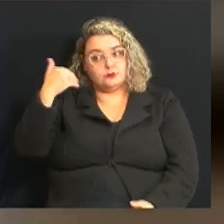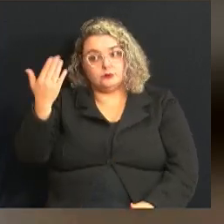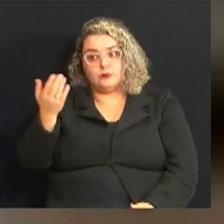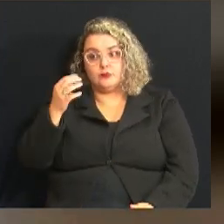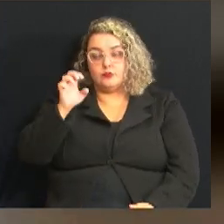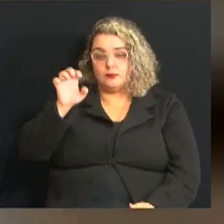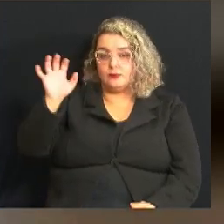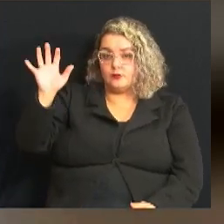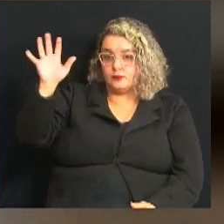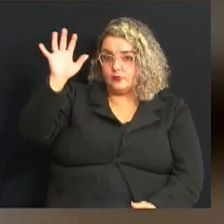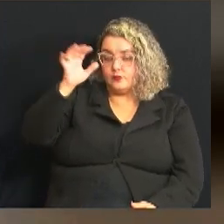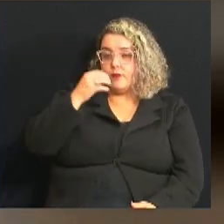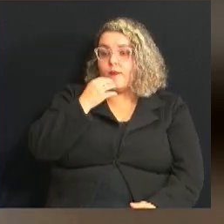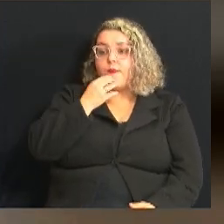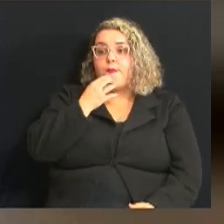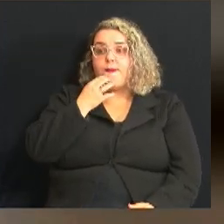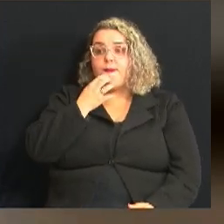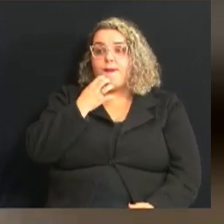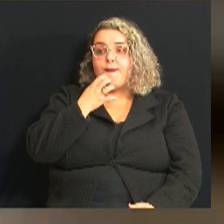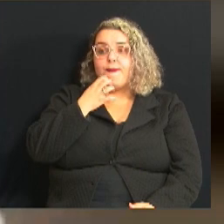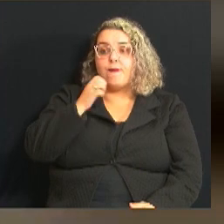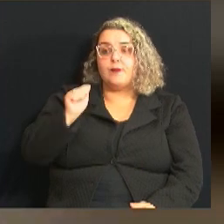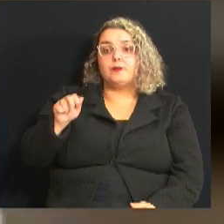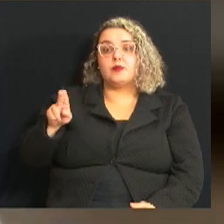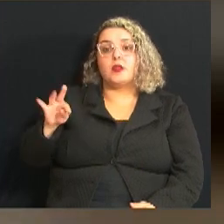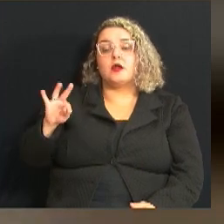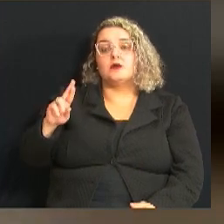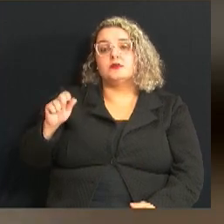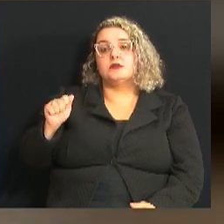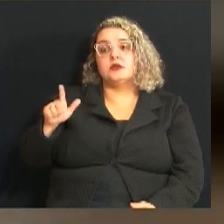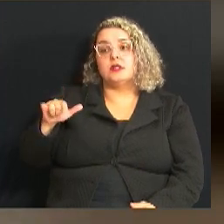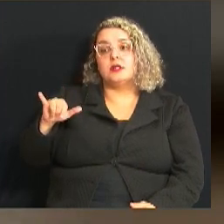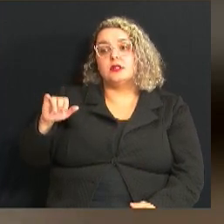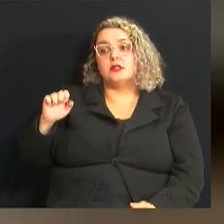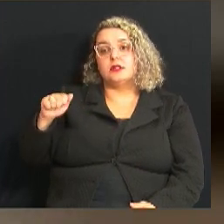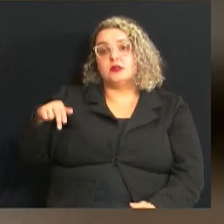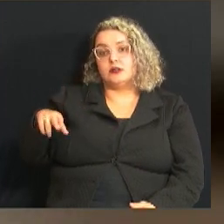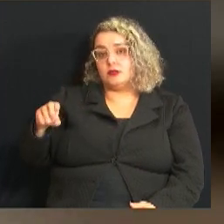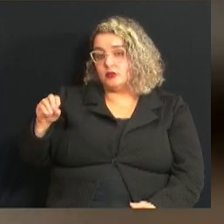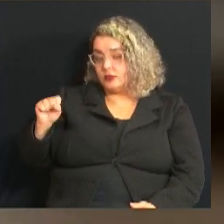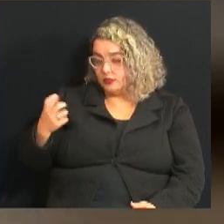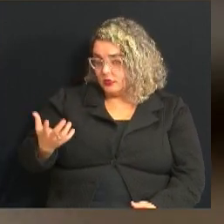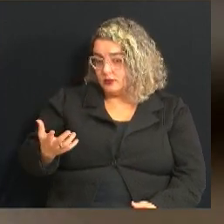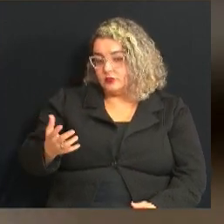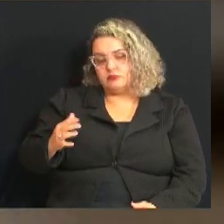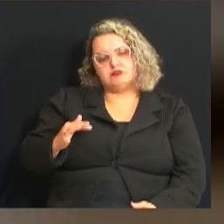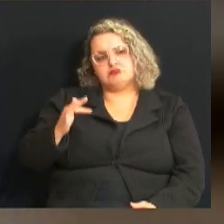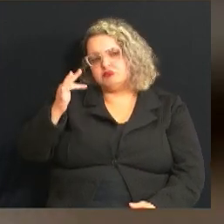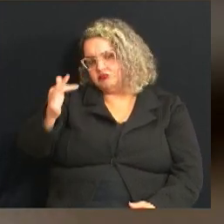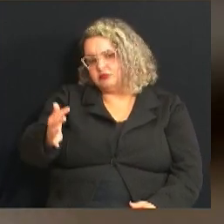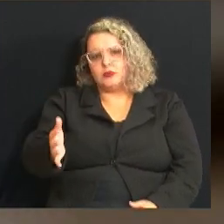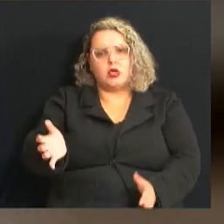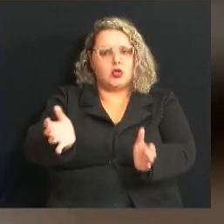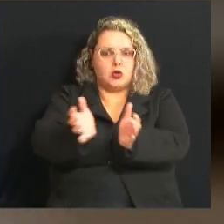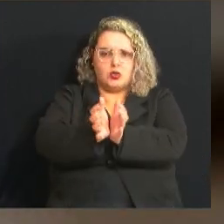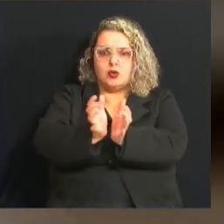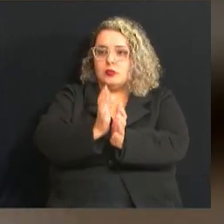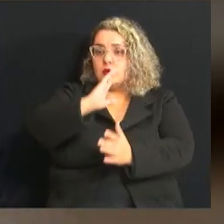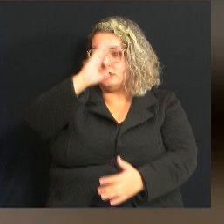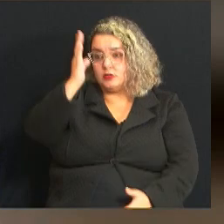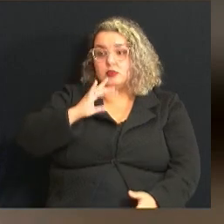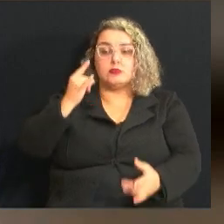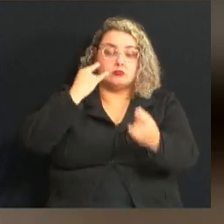e australianos. Nada impede que, na sequência, a gente tenha grupos brasileiros que venham a se